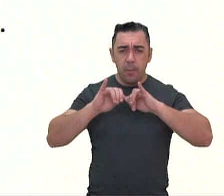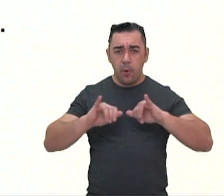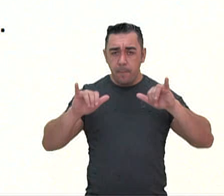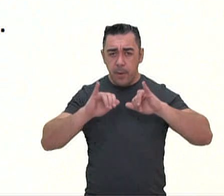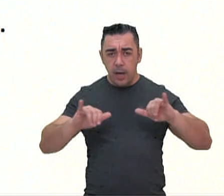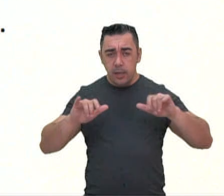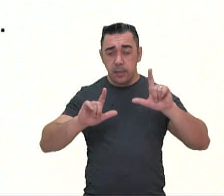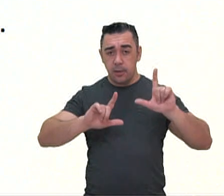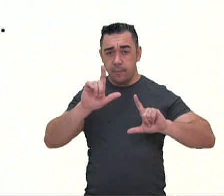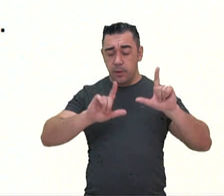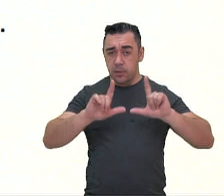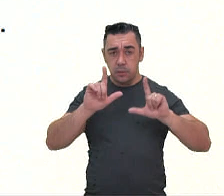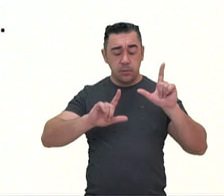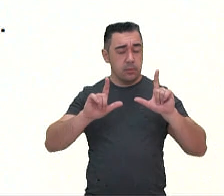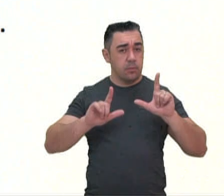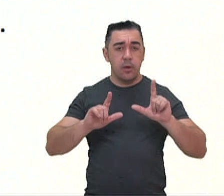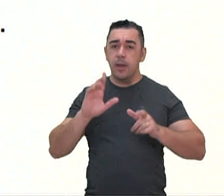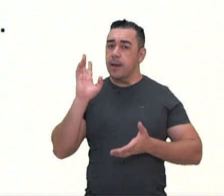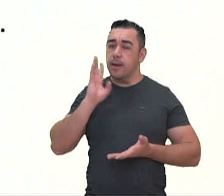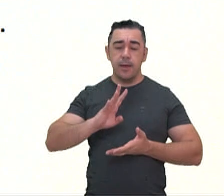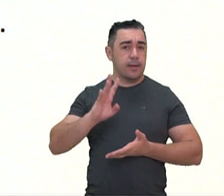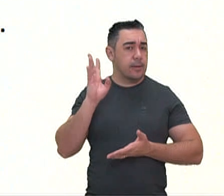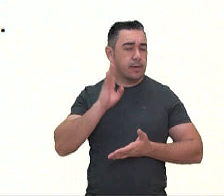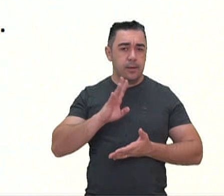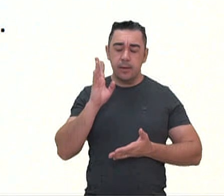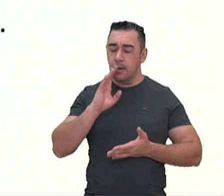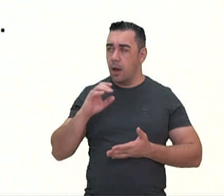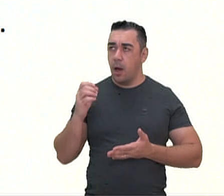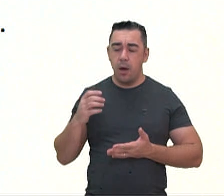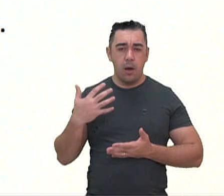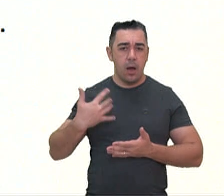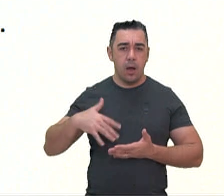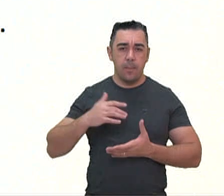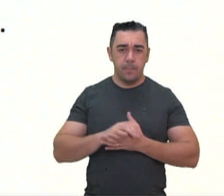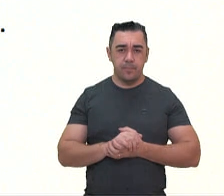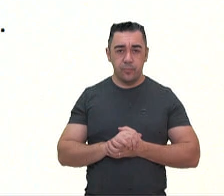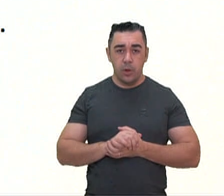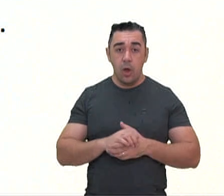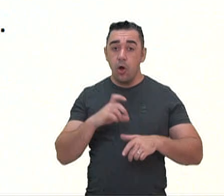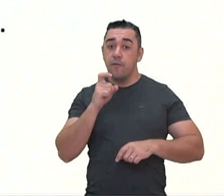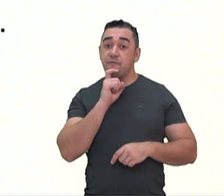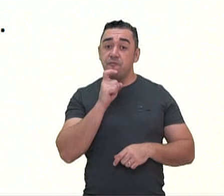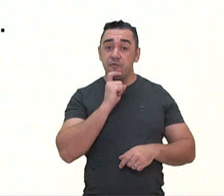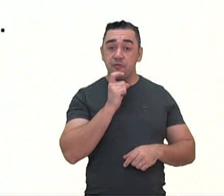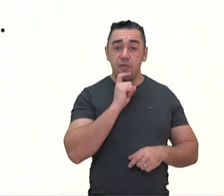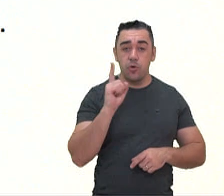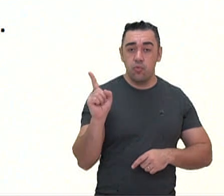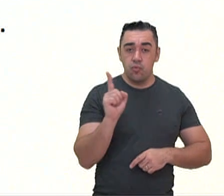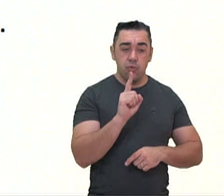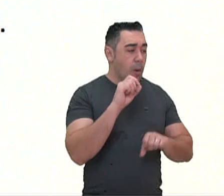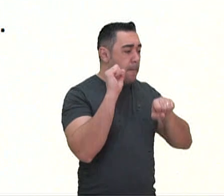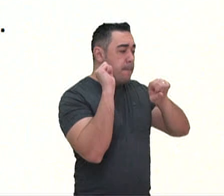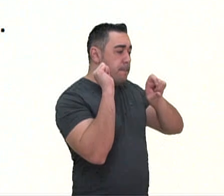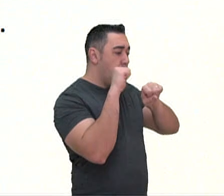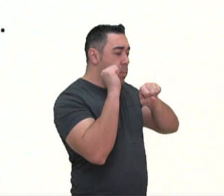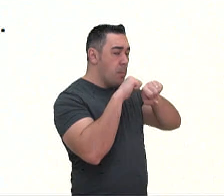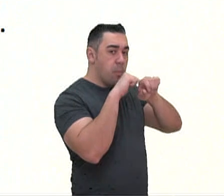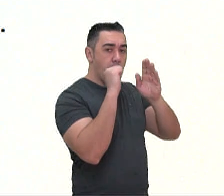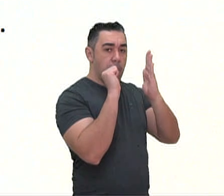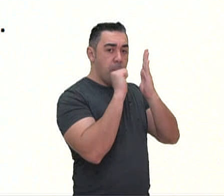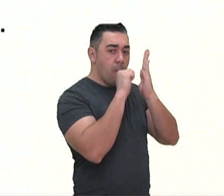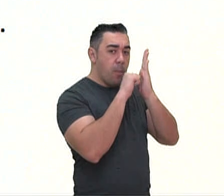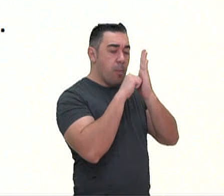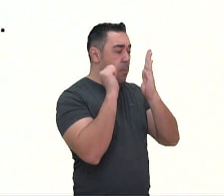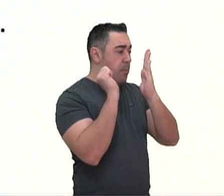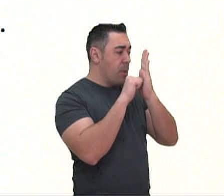TV, super, hiper legal. O frio batia à porta e os cobertores